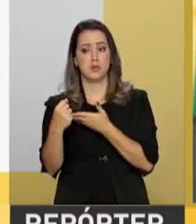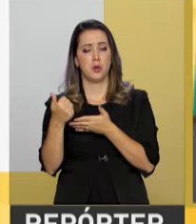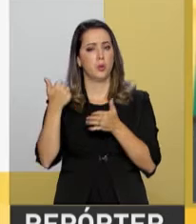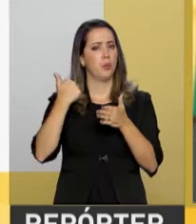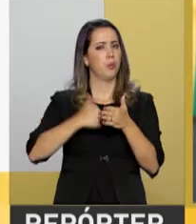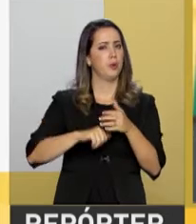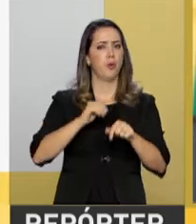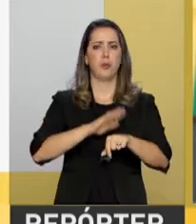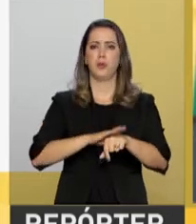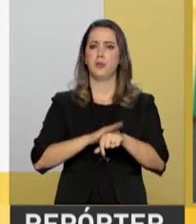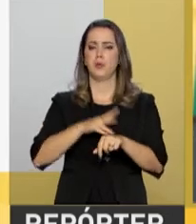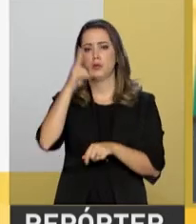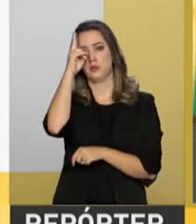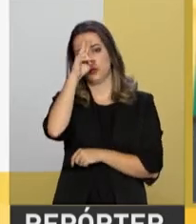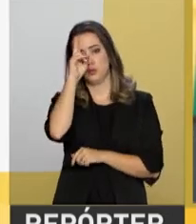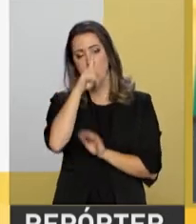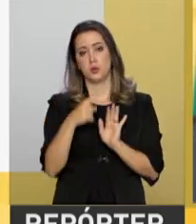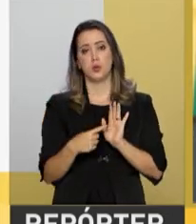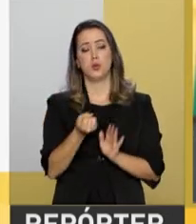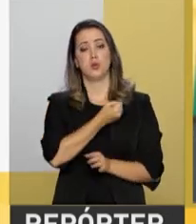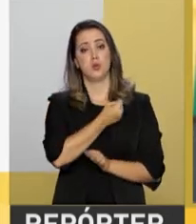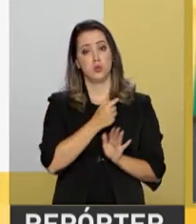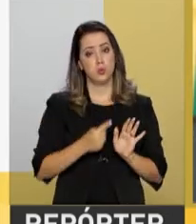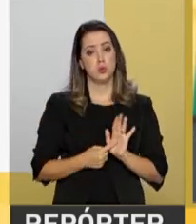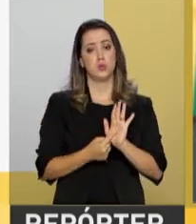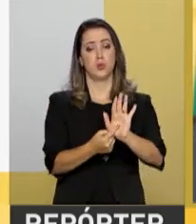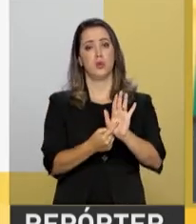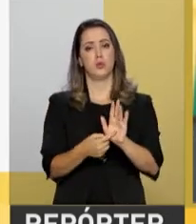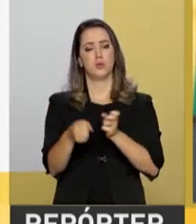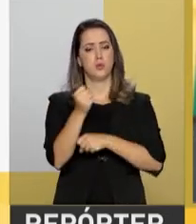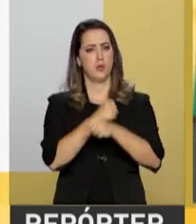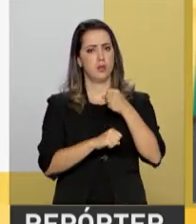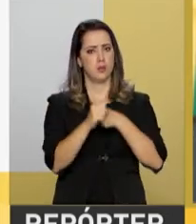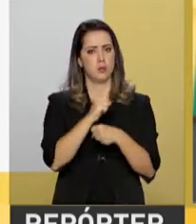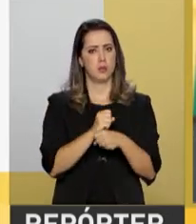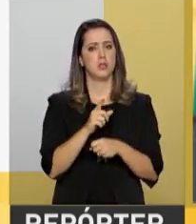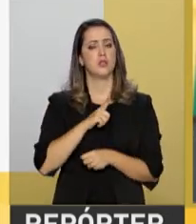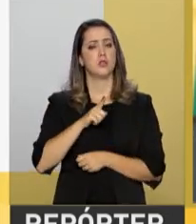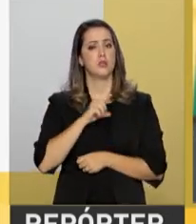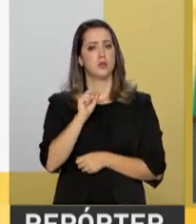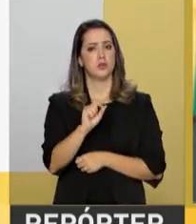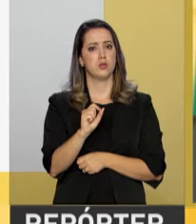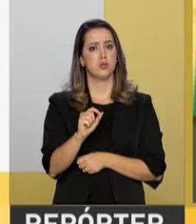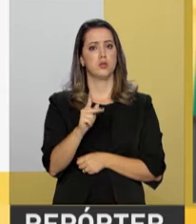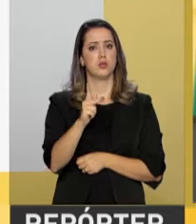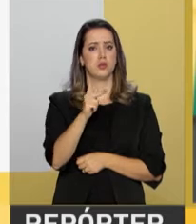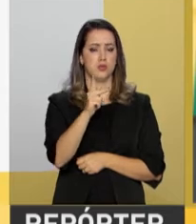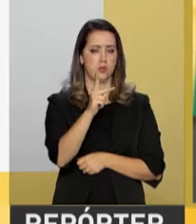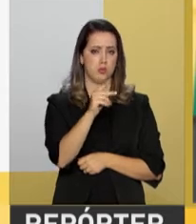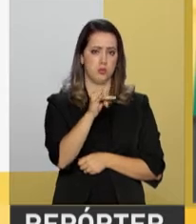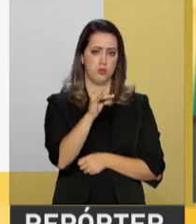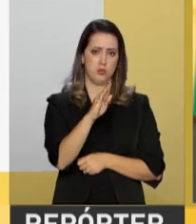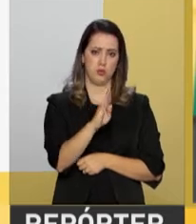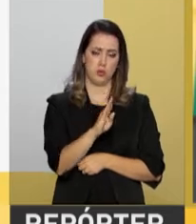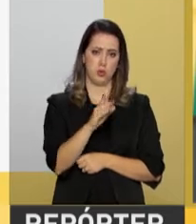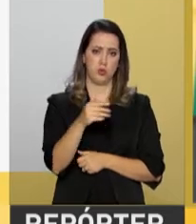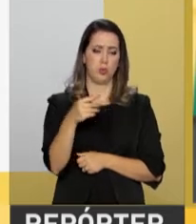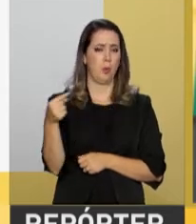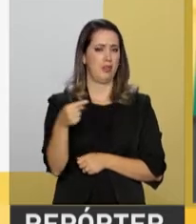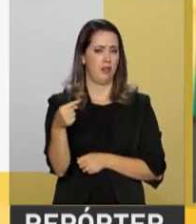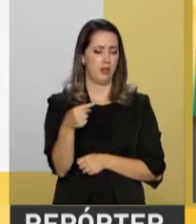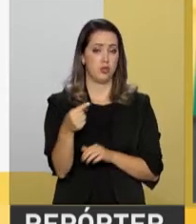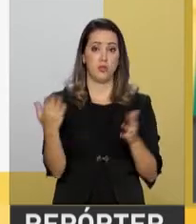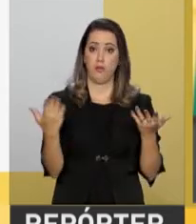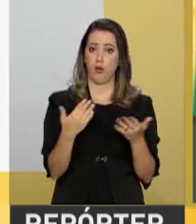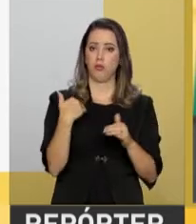e os números já comprovam isso. No ano passado, nós tínhamos um produto interno bruto negativo e agora